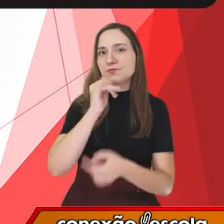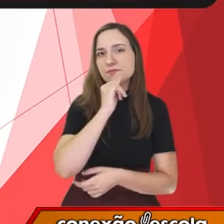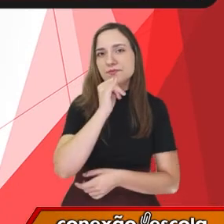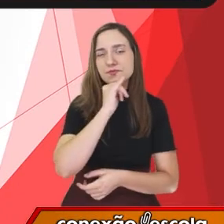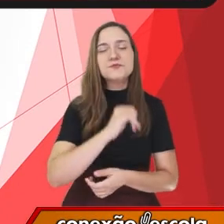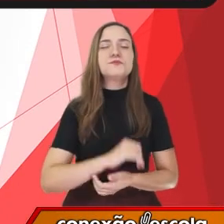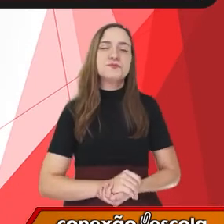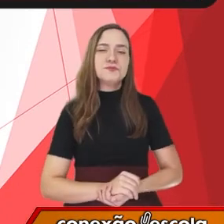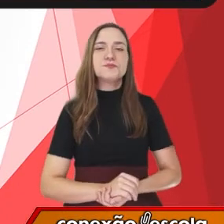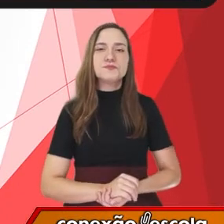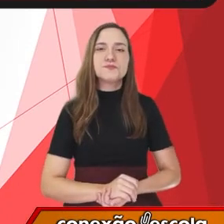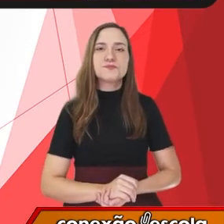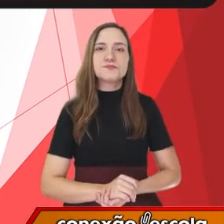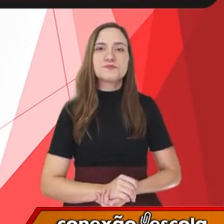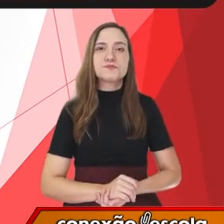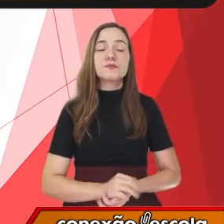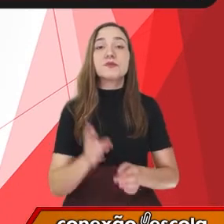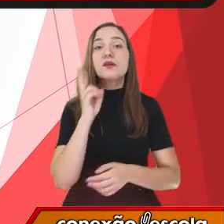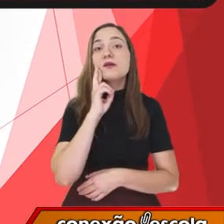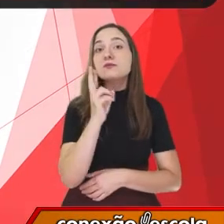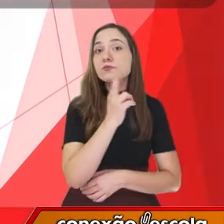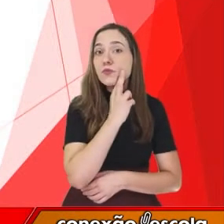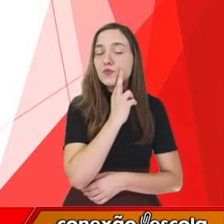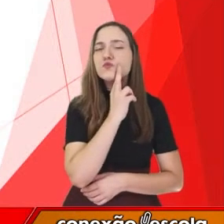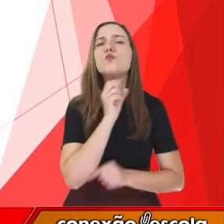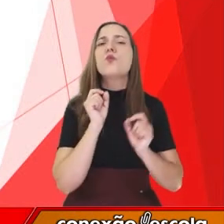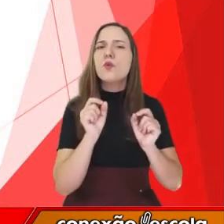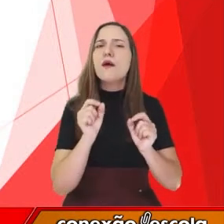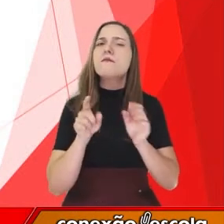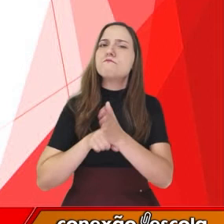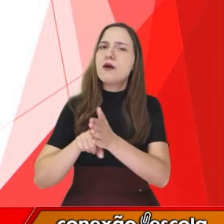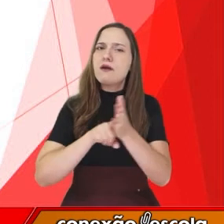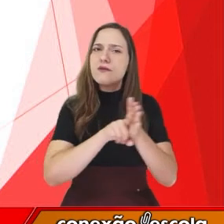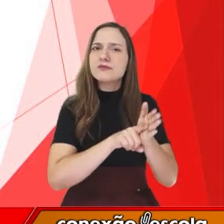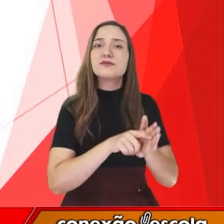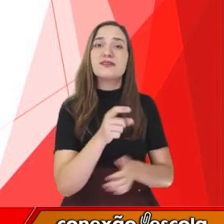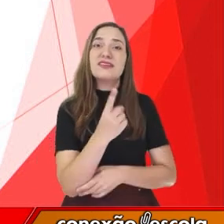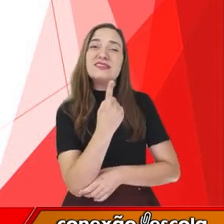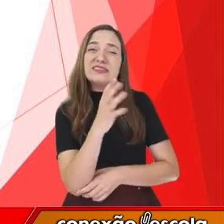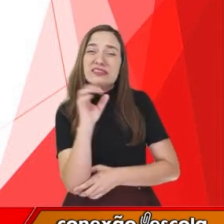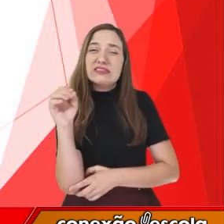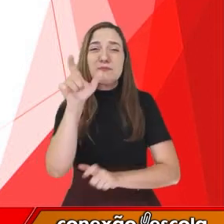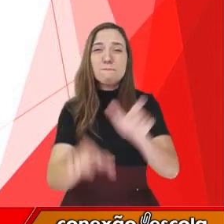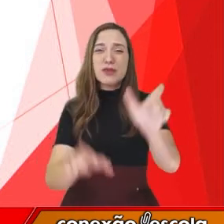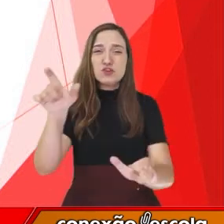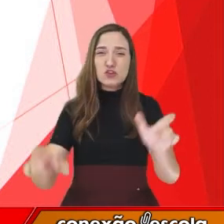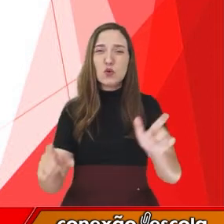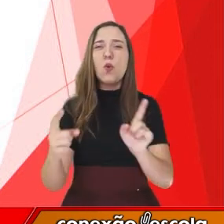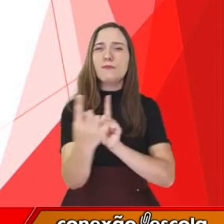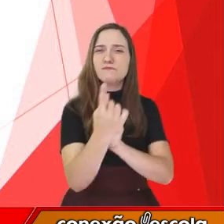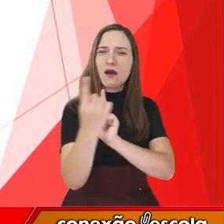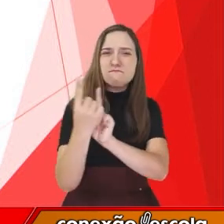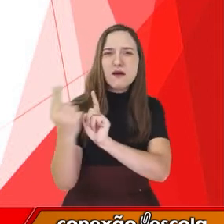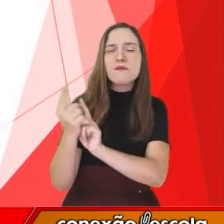situação. Um restaurante fez uma pesquisa com 100 clientes para